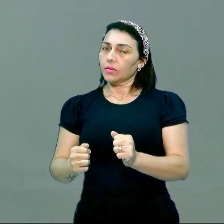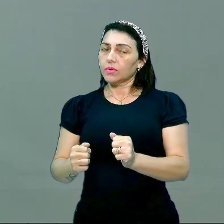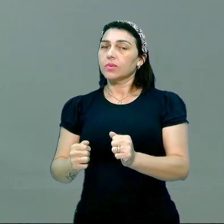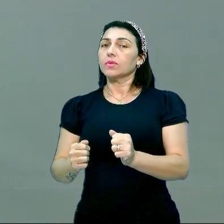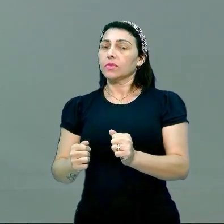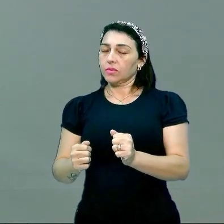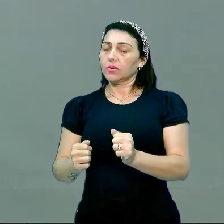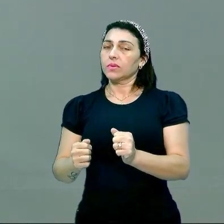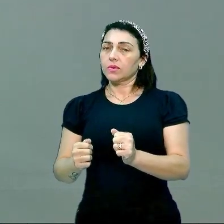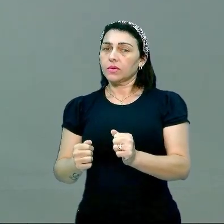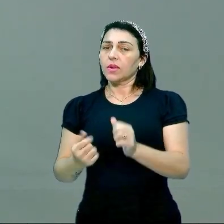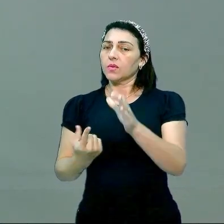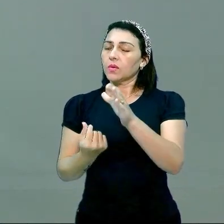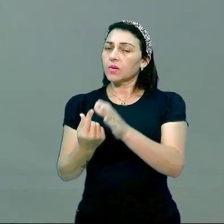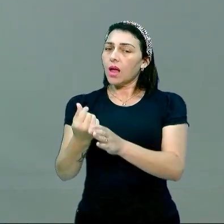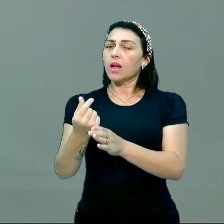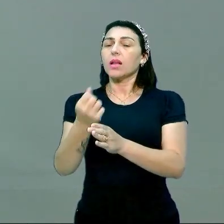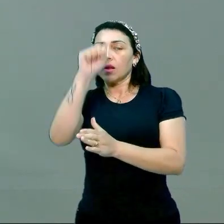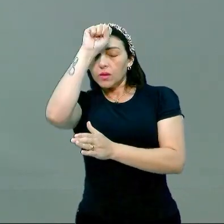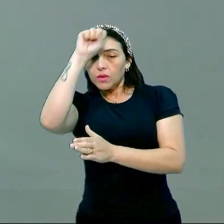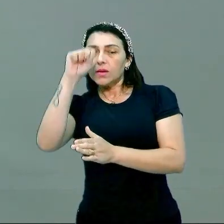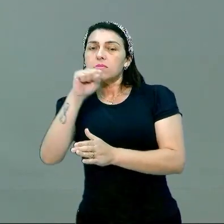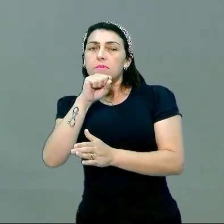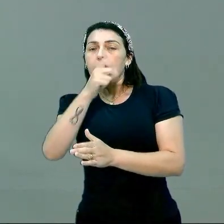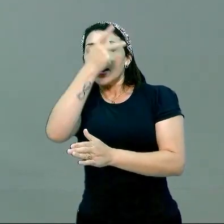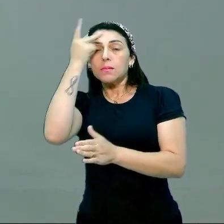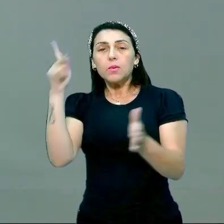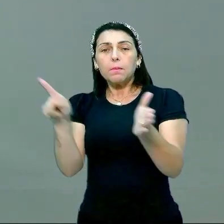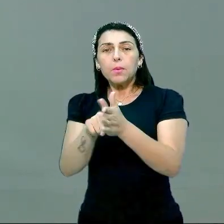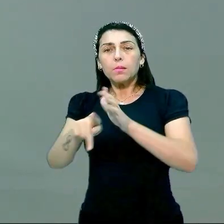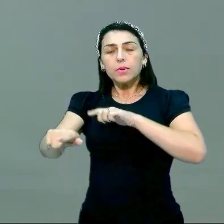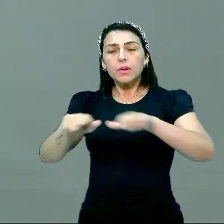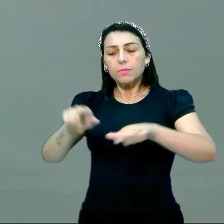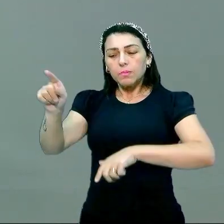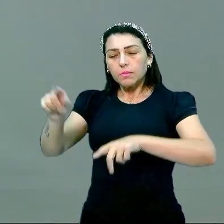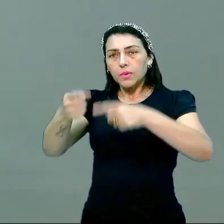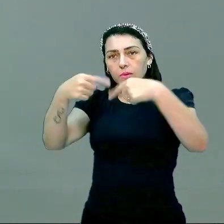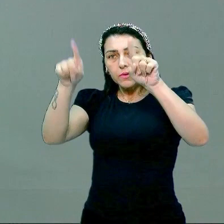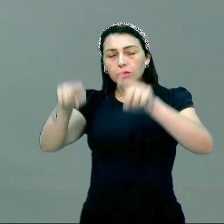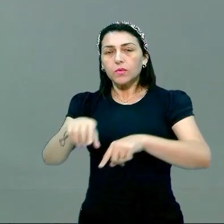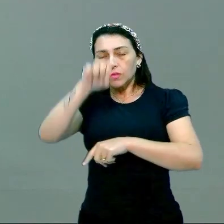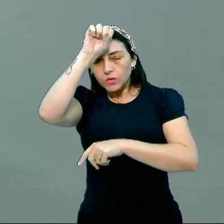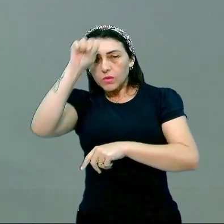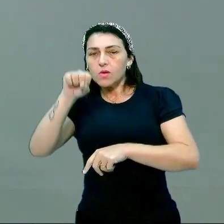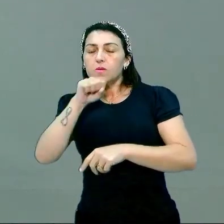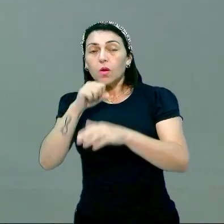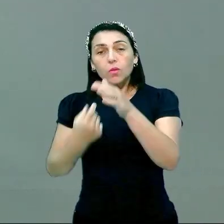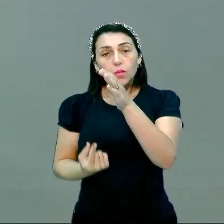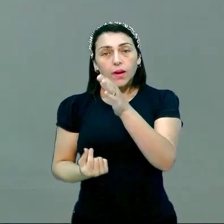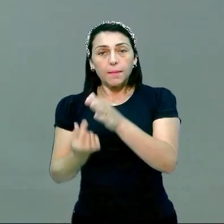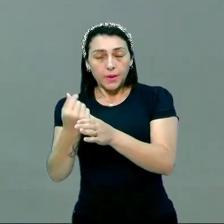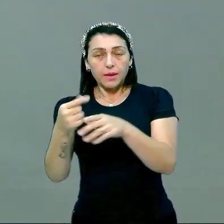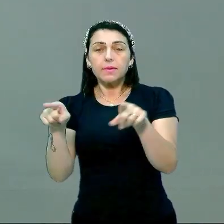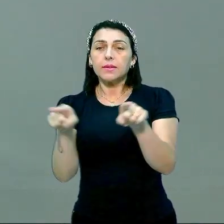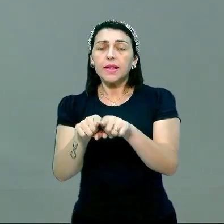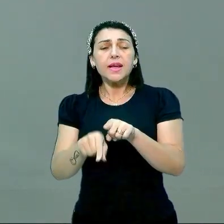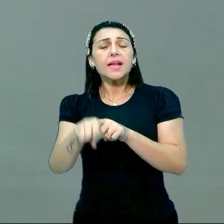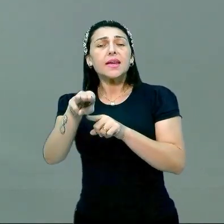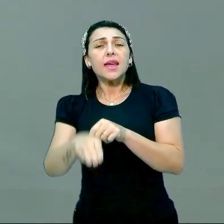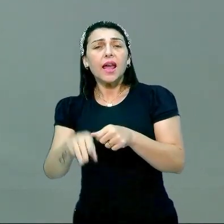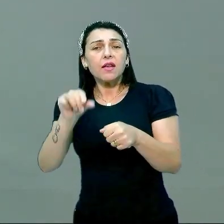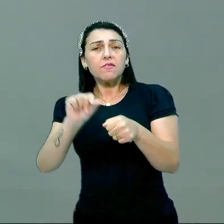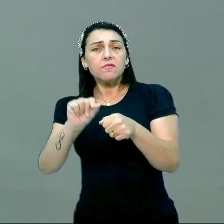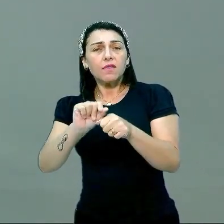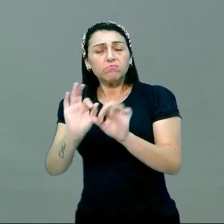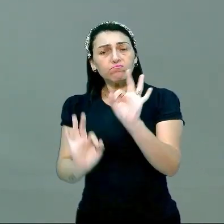os ismos, quem gera a produção são os trabalhadores, tanto no socialismo como no capitalismo. Quem